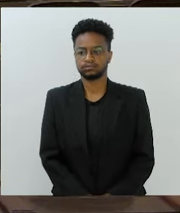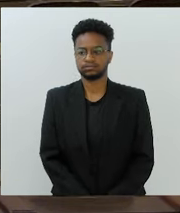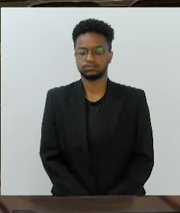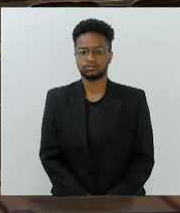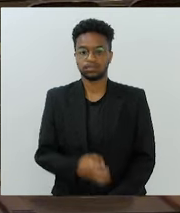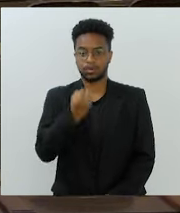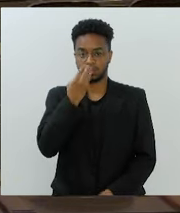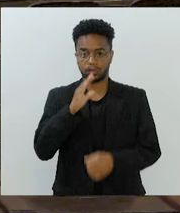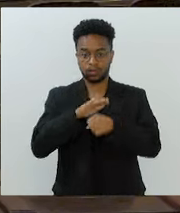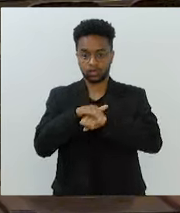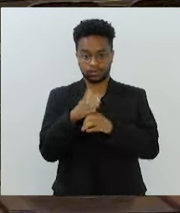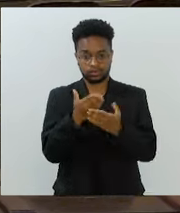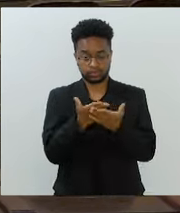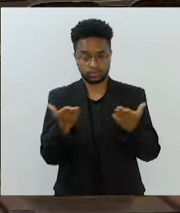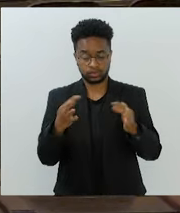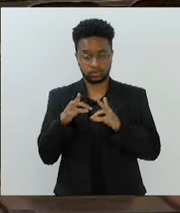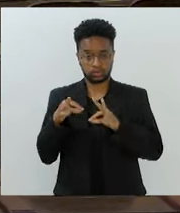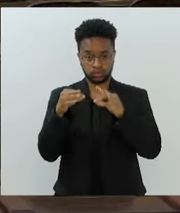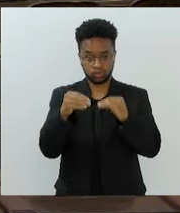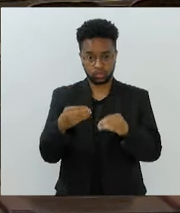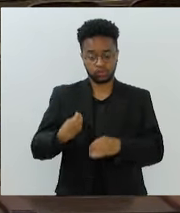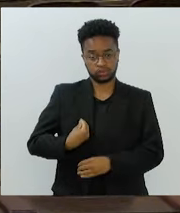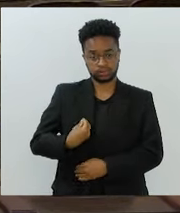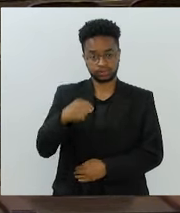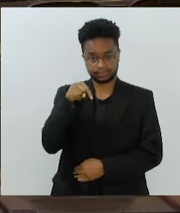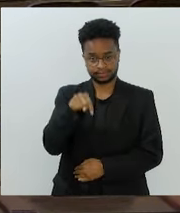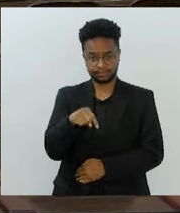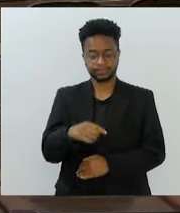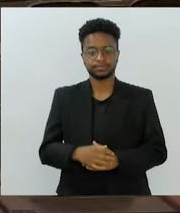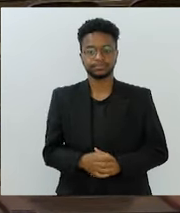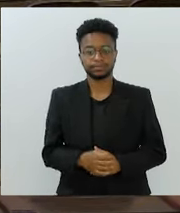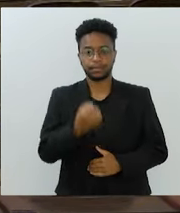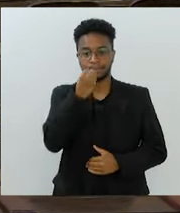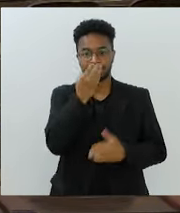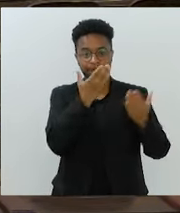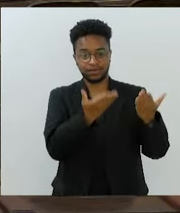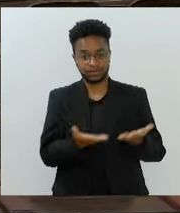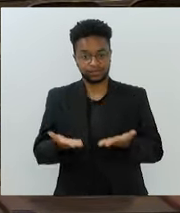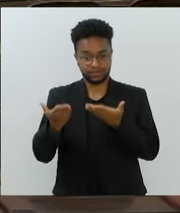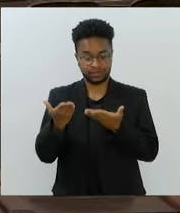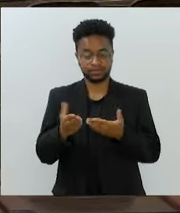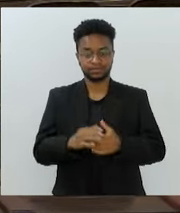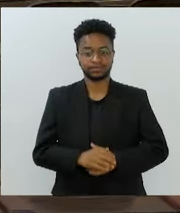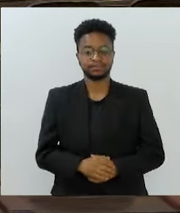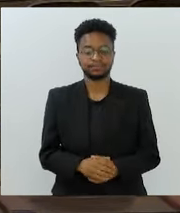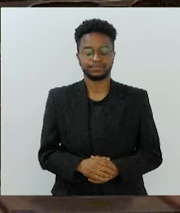Boa noite a todas e a todos, bem-vindas, bem-vindos.